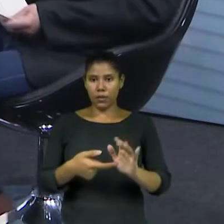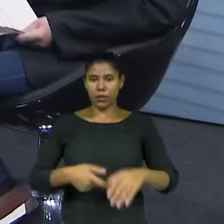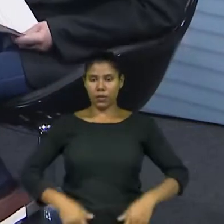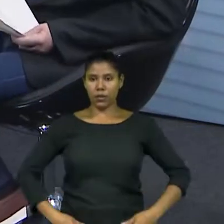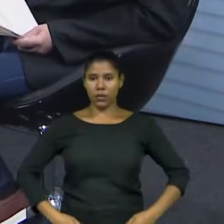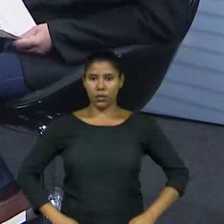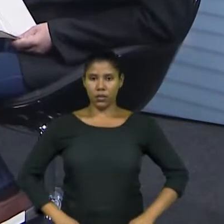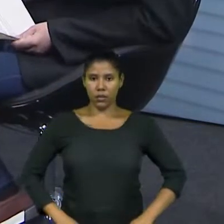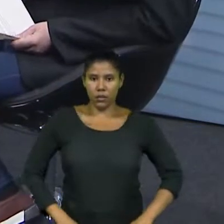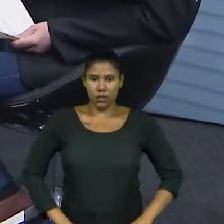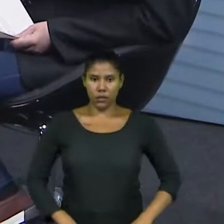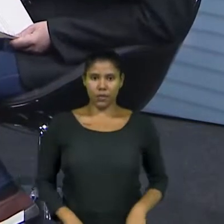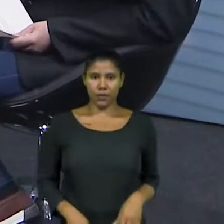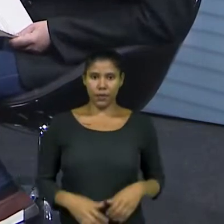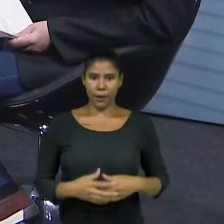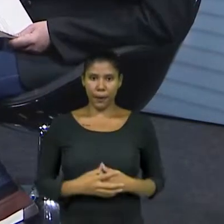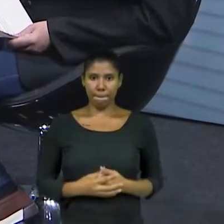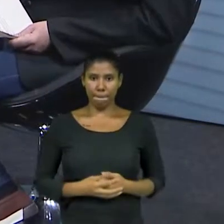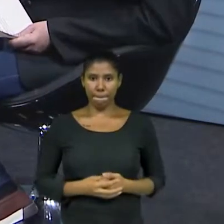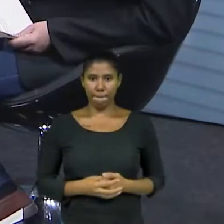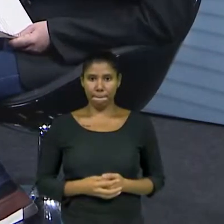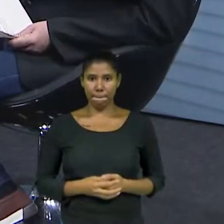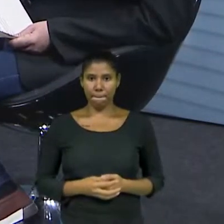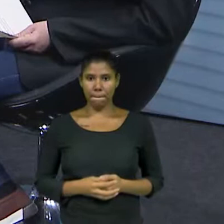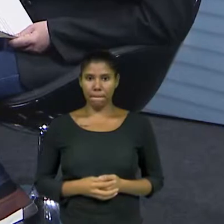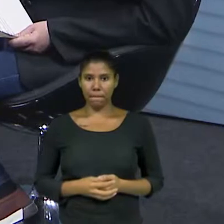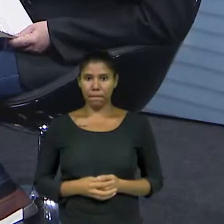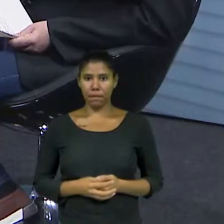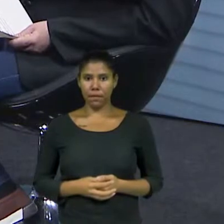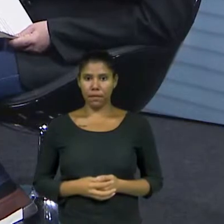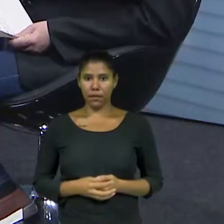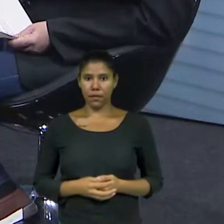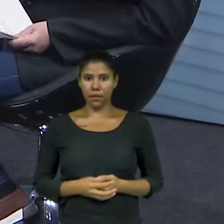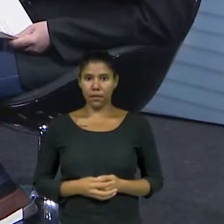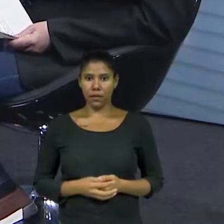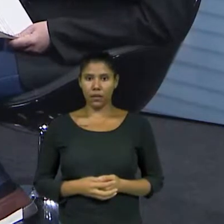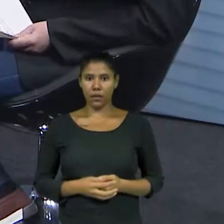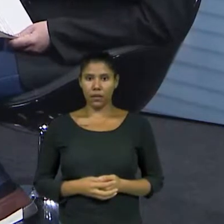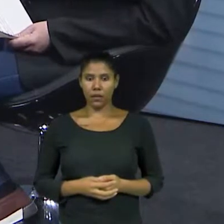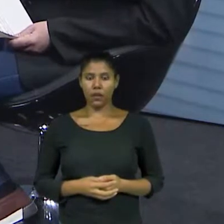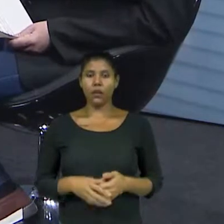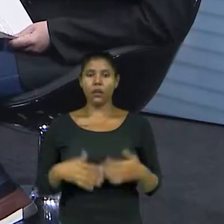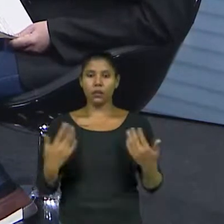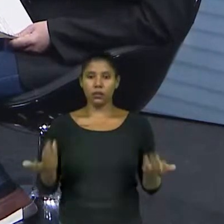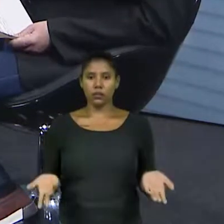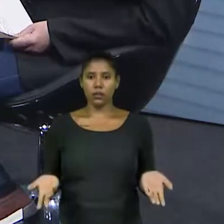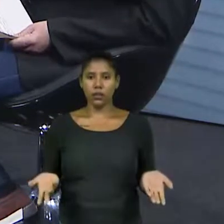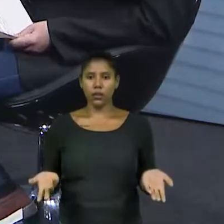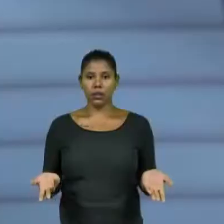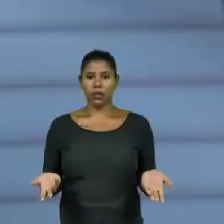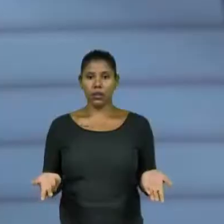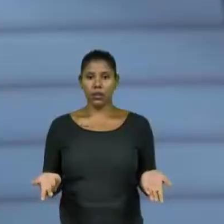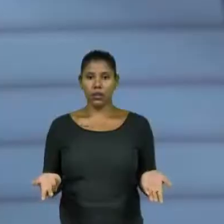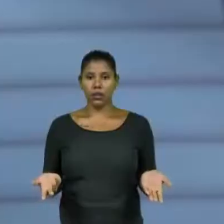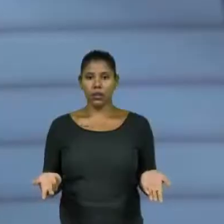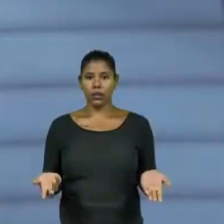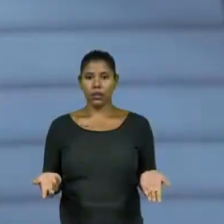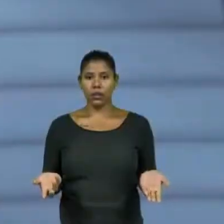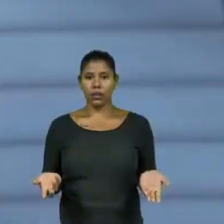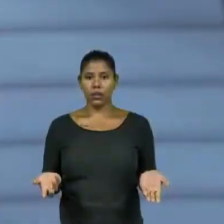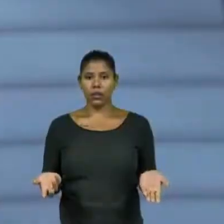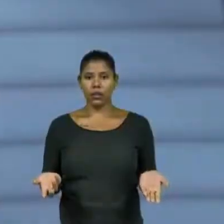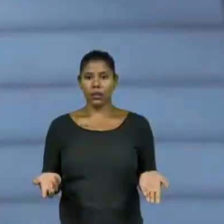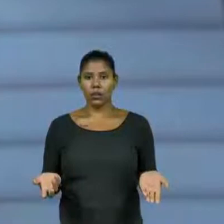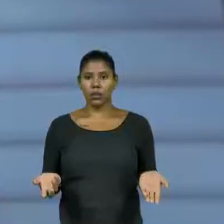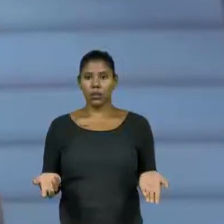esse empenho dele é importante, né? Mostrar. Exatamente. Como é que pode acelerar isso, então, aproveitar a gestão dele. Né? Então, se também hoje nós temos a presença do ministro